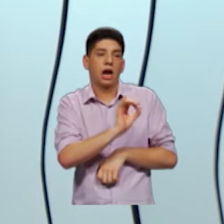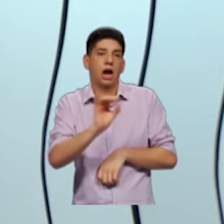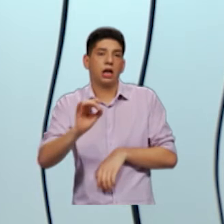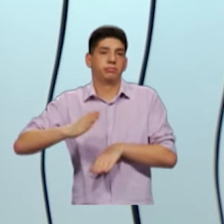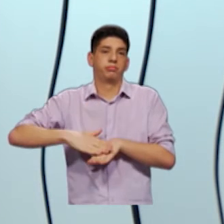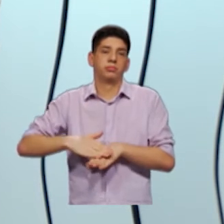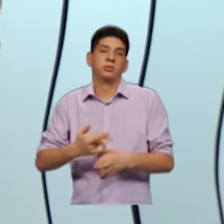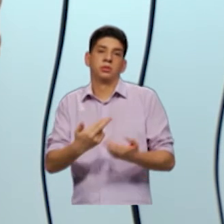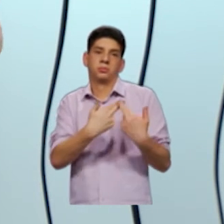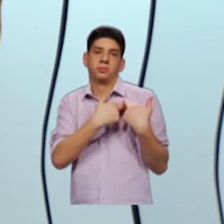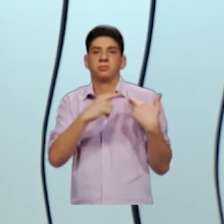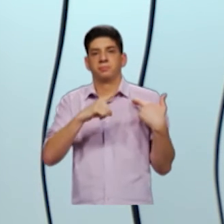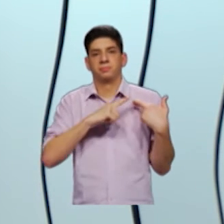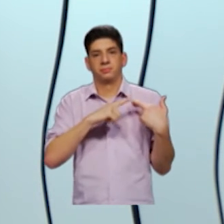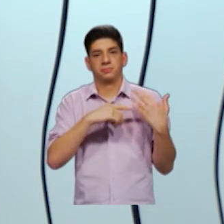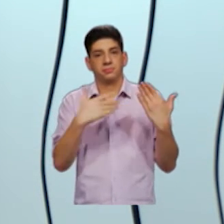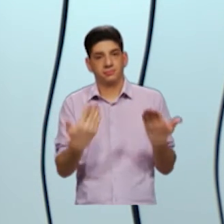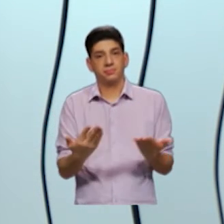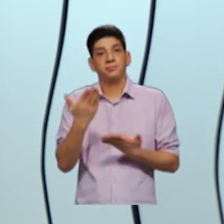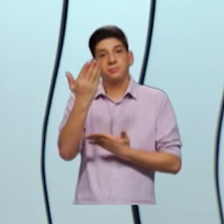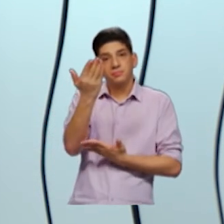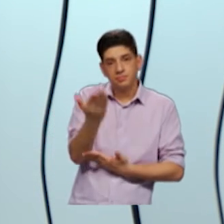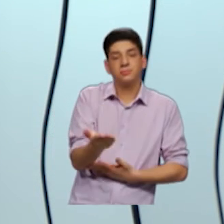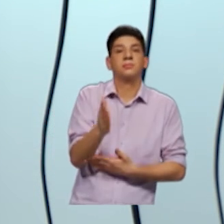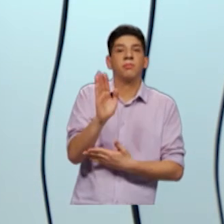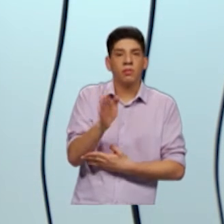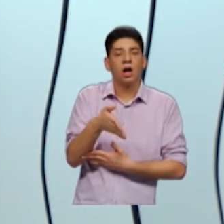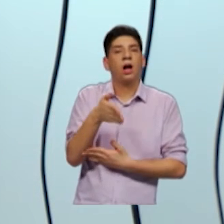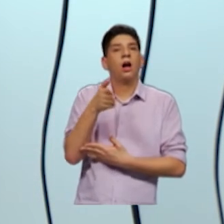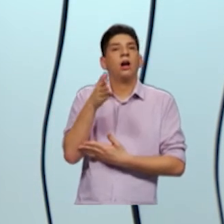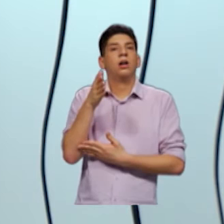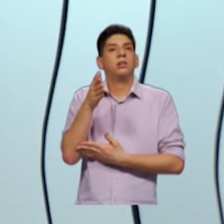parte. Então, você já ouviu